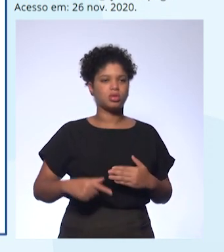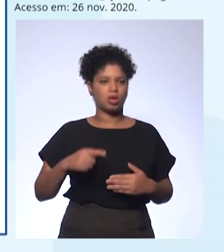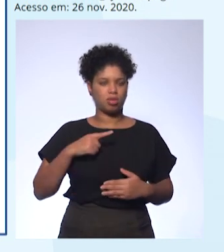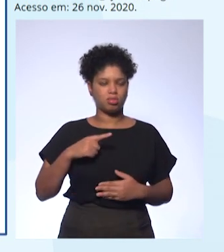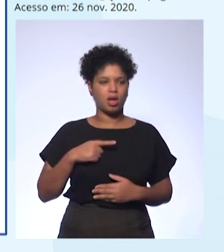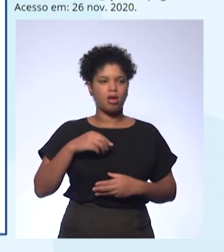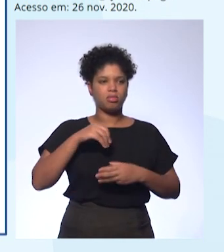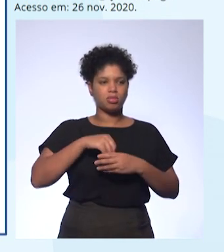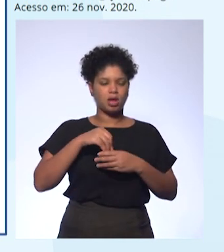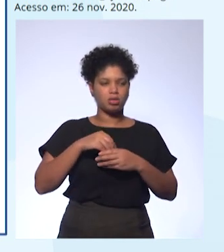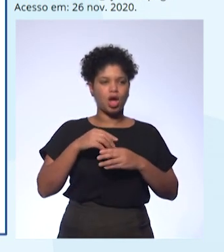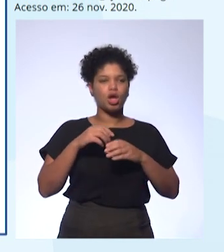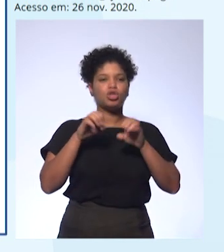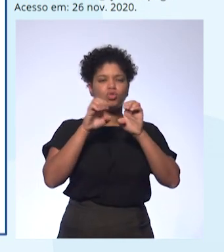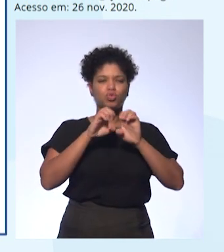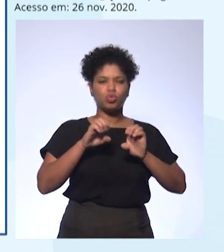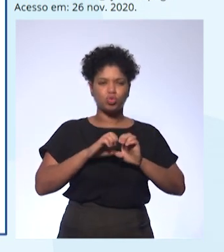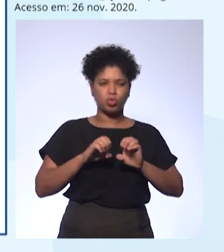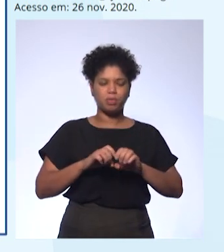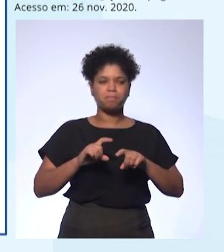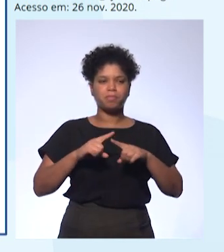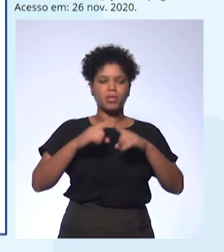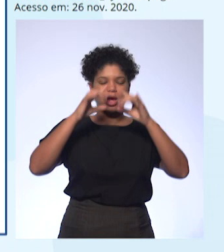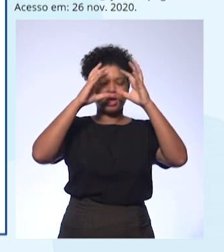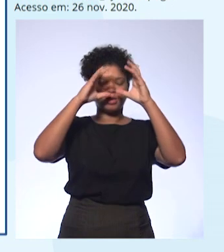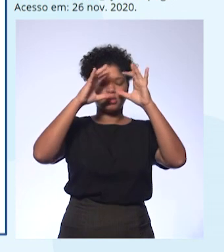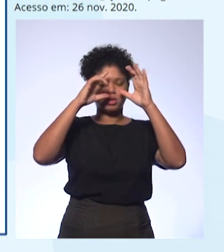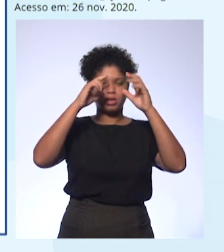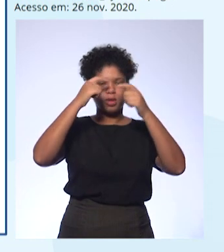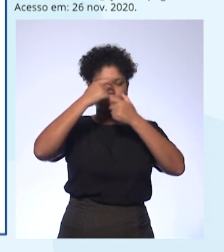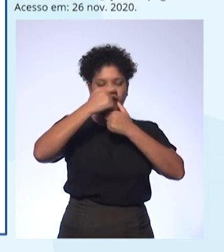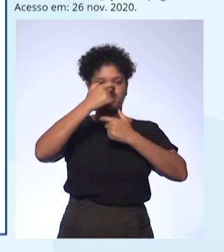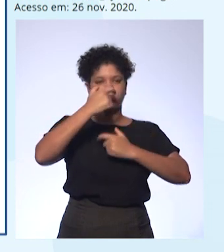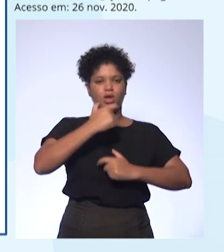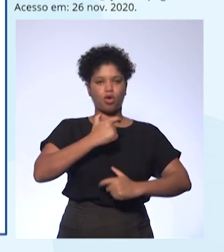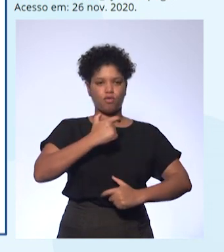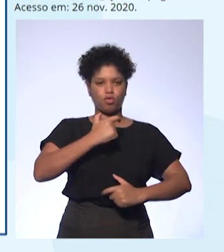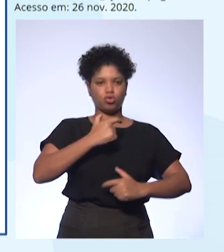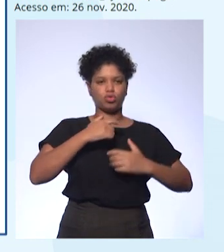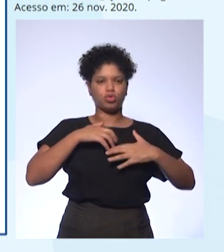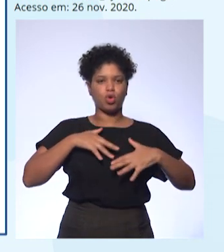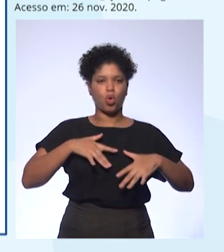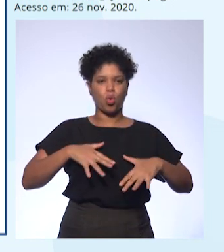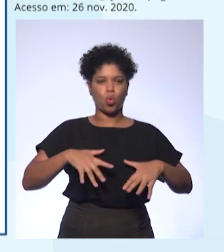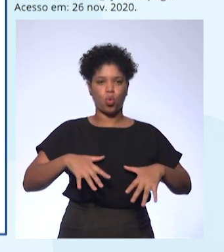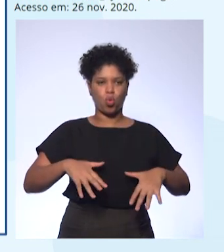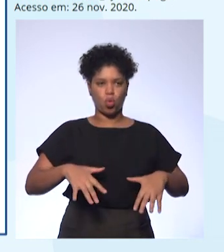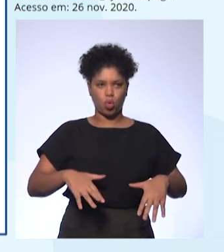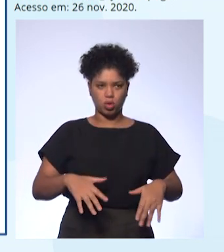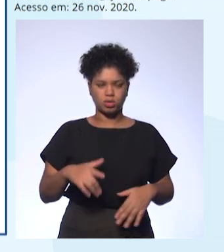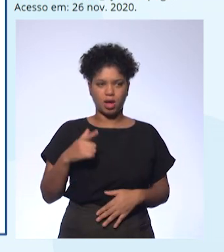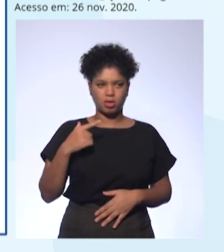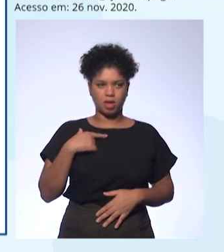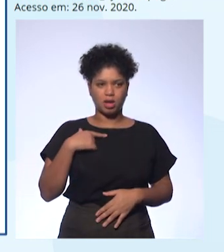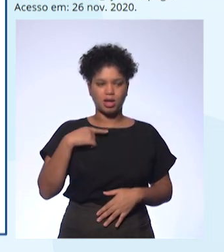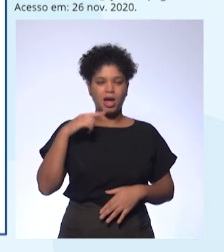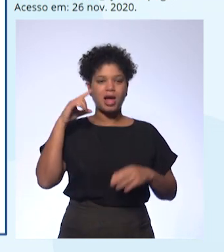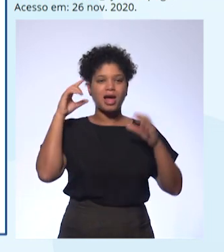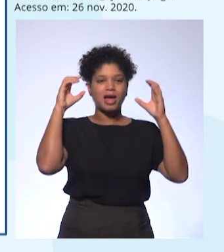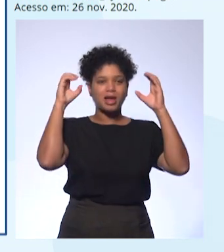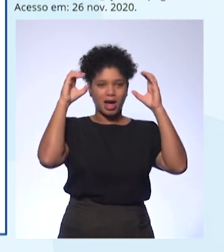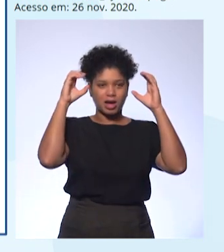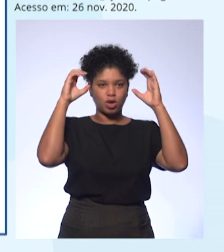aqui. Em relação ao sistema nervoso, nesse grupo, a gente já percebe o quê? Ó? Aqui, os gânglios cerebrais,